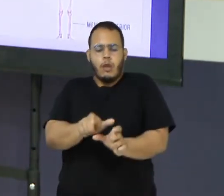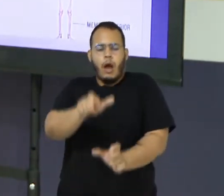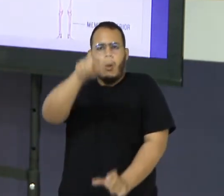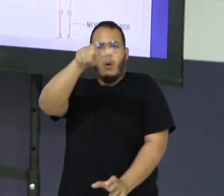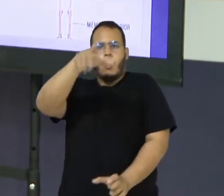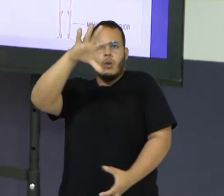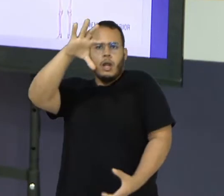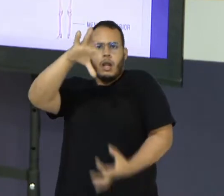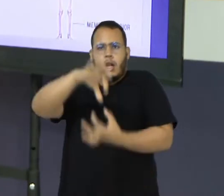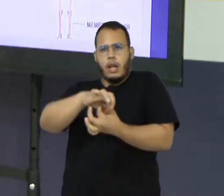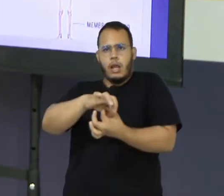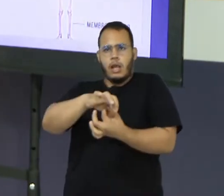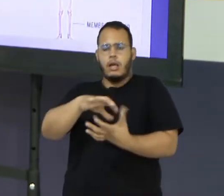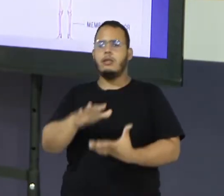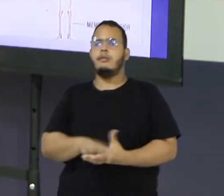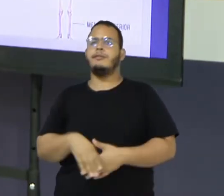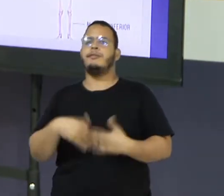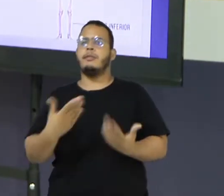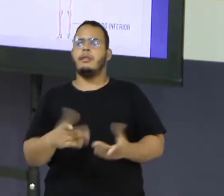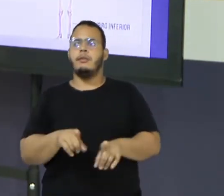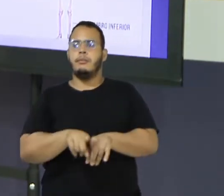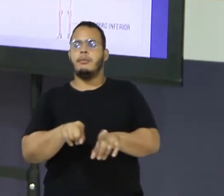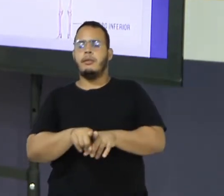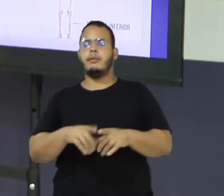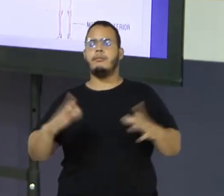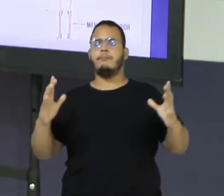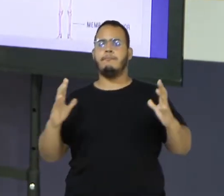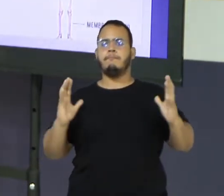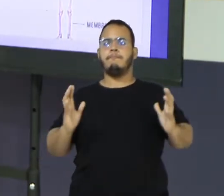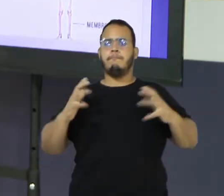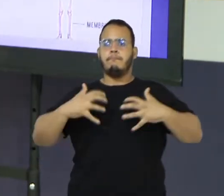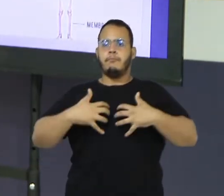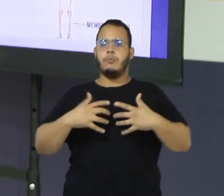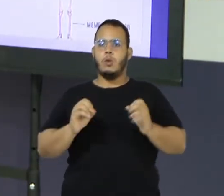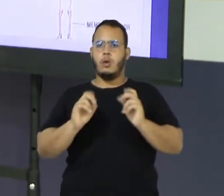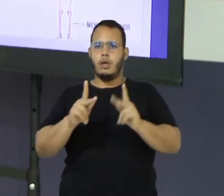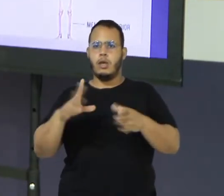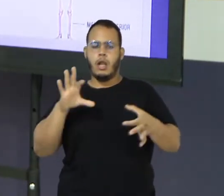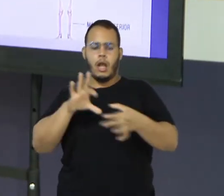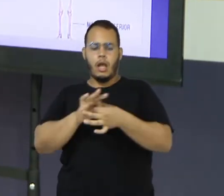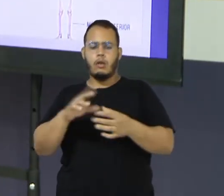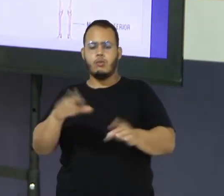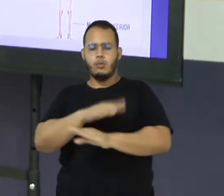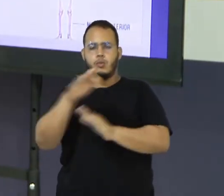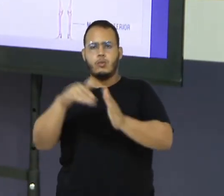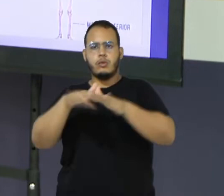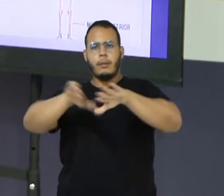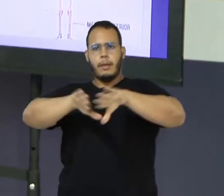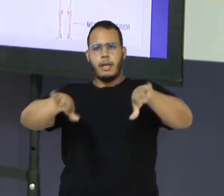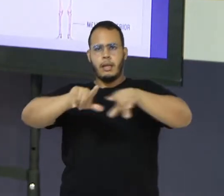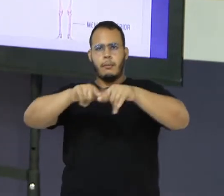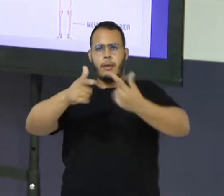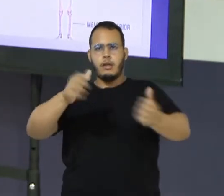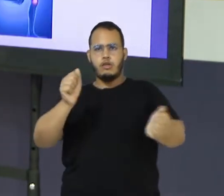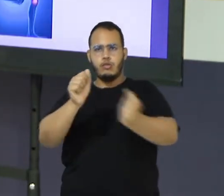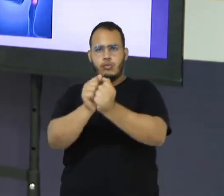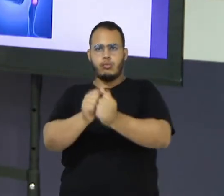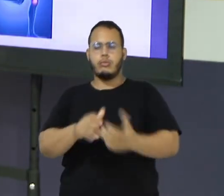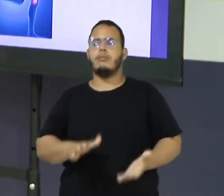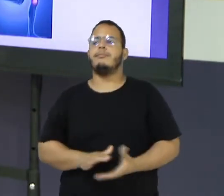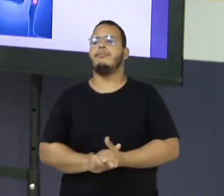cintura escapular, que vai estar se ligando aqui, basicamente, à caixa torácica, ok? Então, aí eles estão juntos, mas podem ser estudados